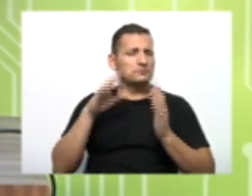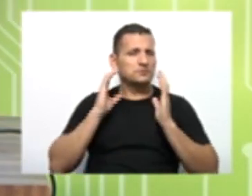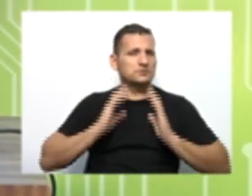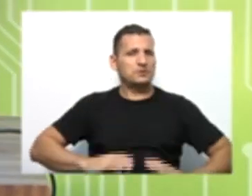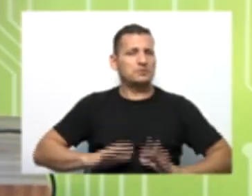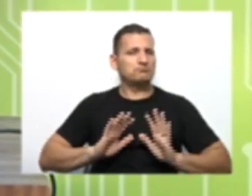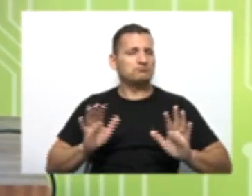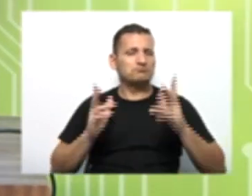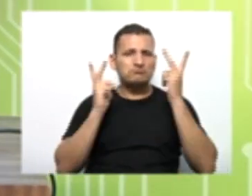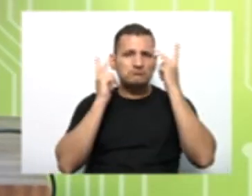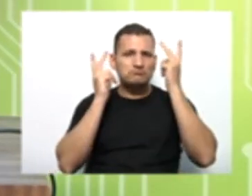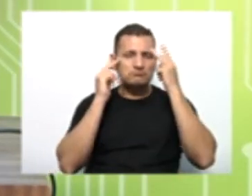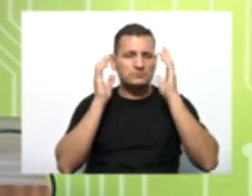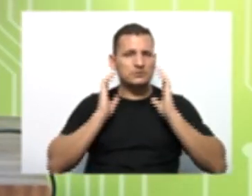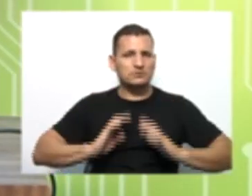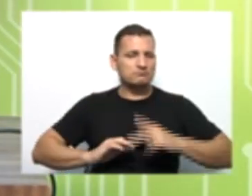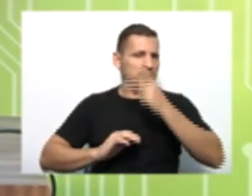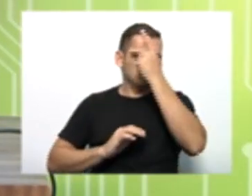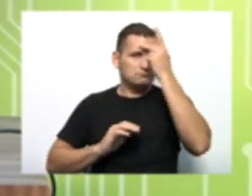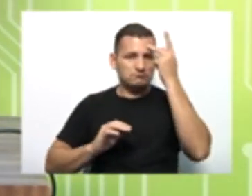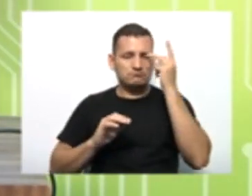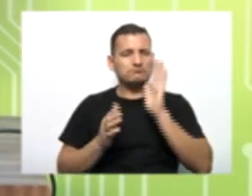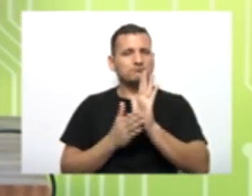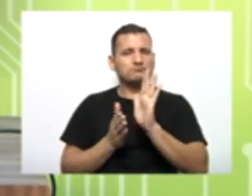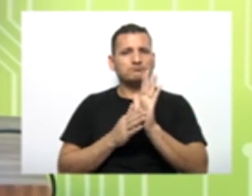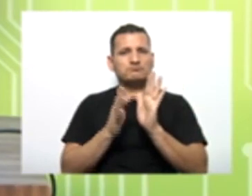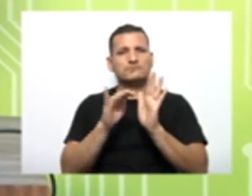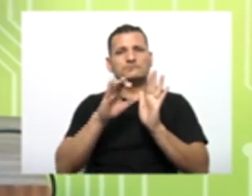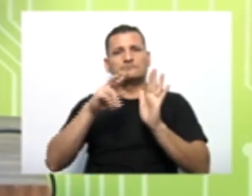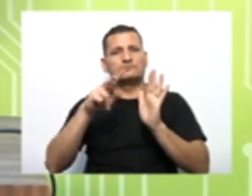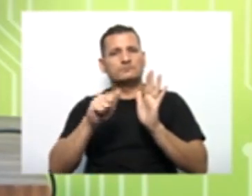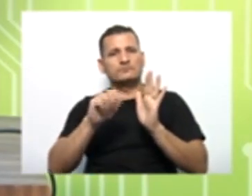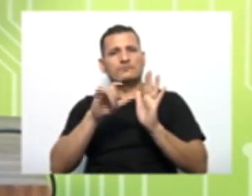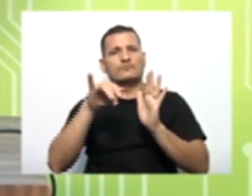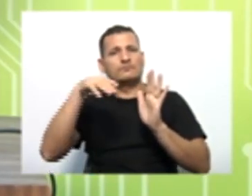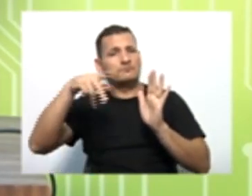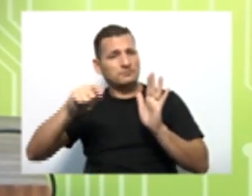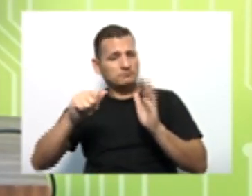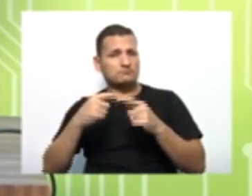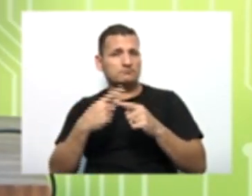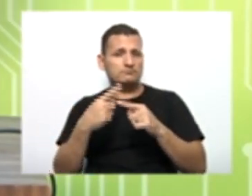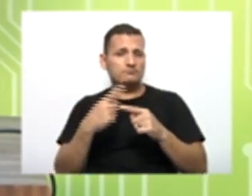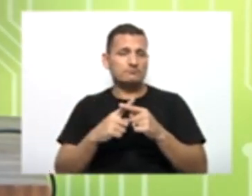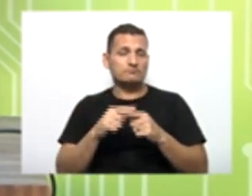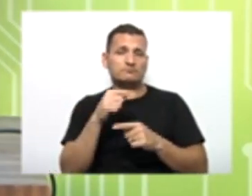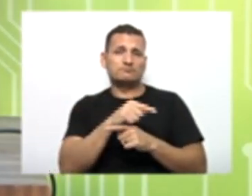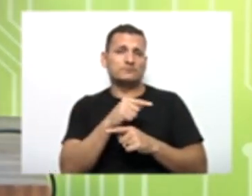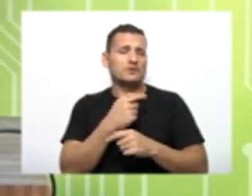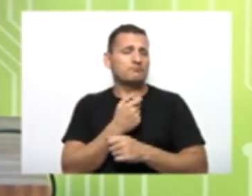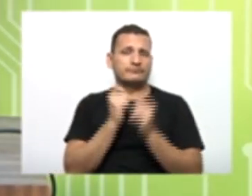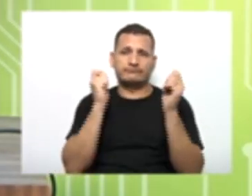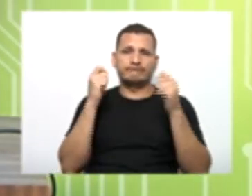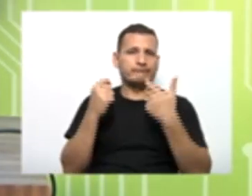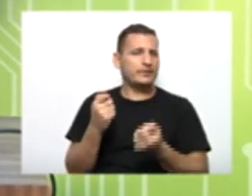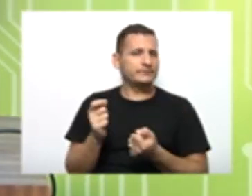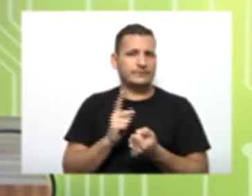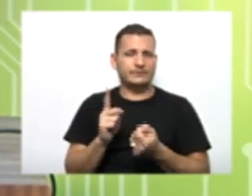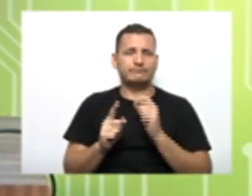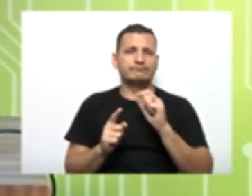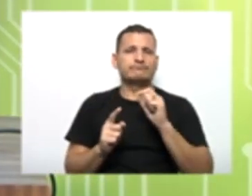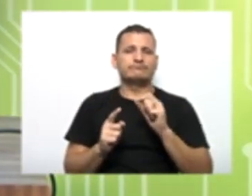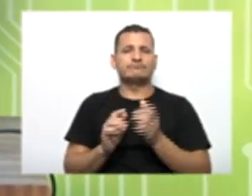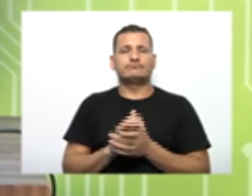a sociedade para ajudar na construção do orçamento, né, do valor do orçamento da saúde, da